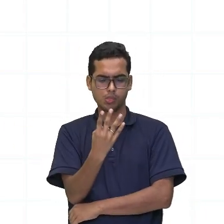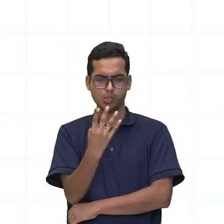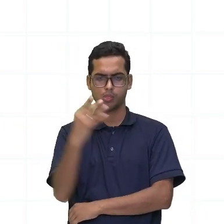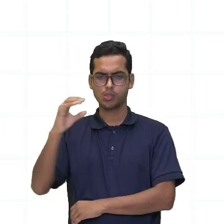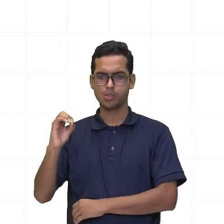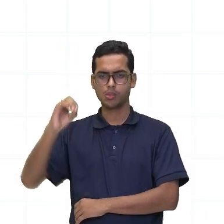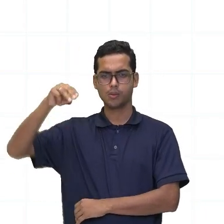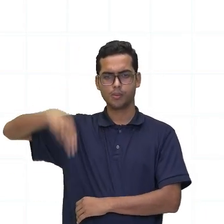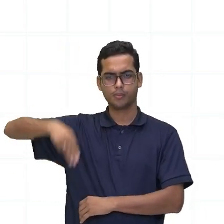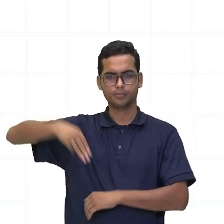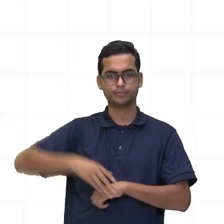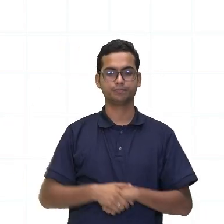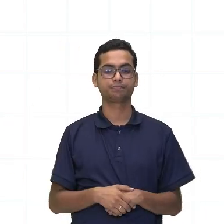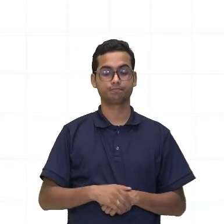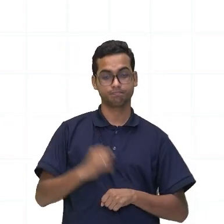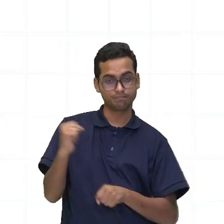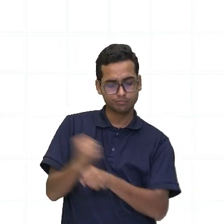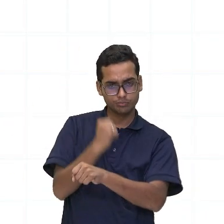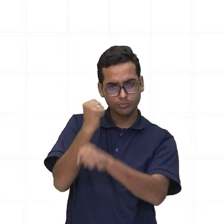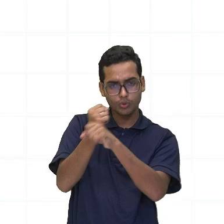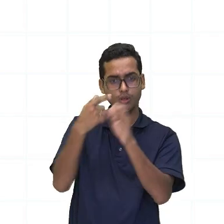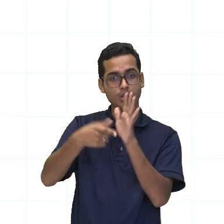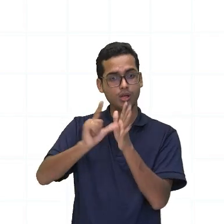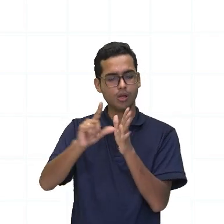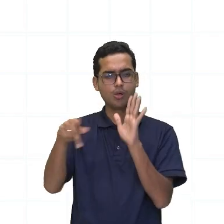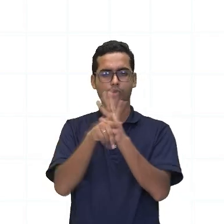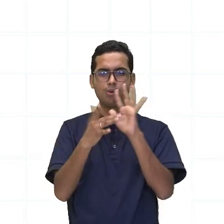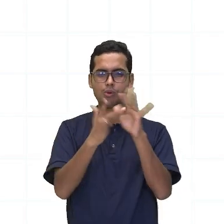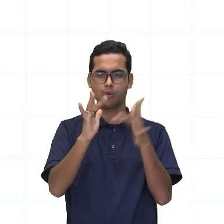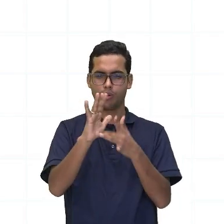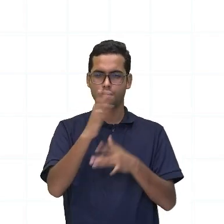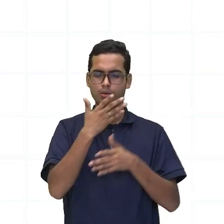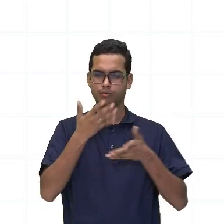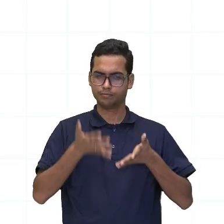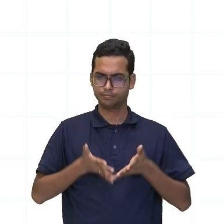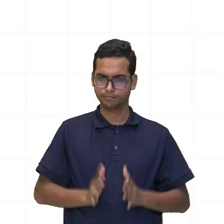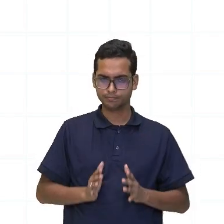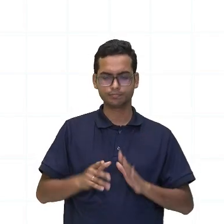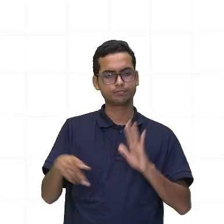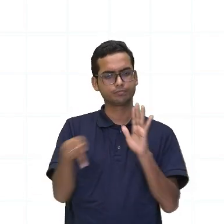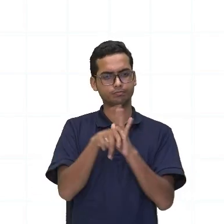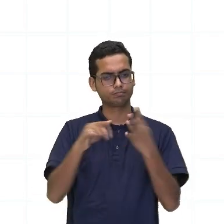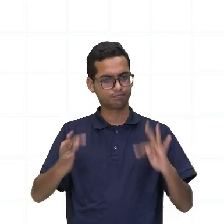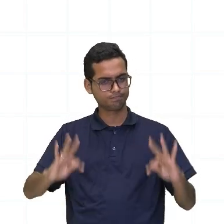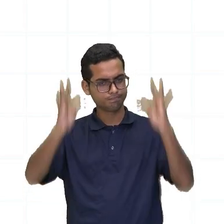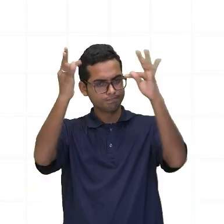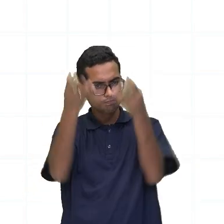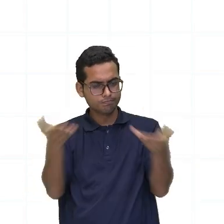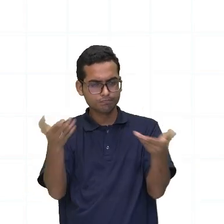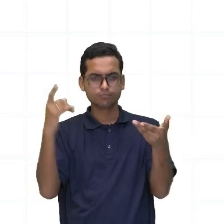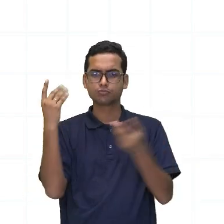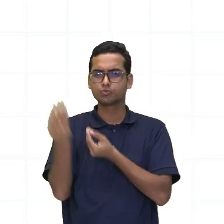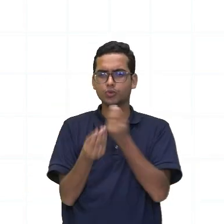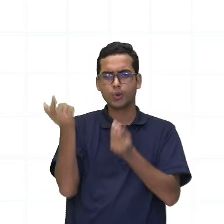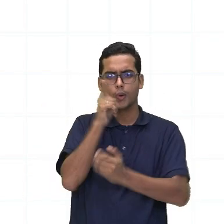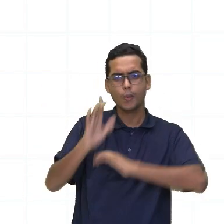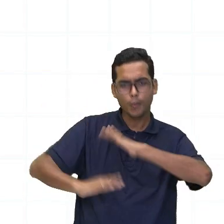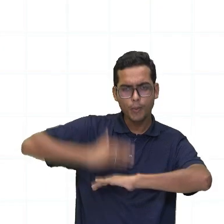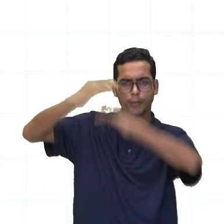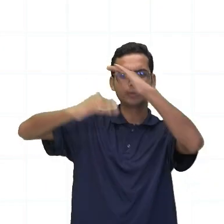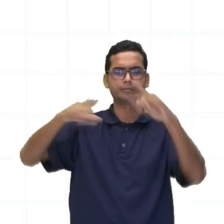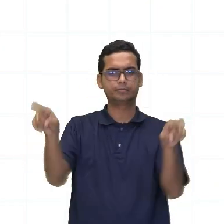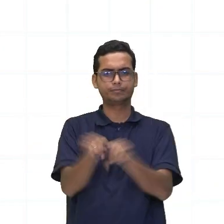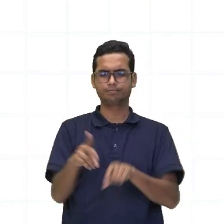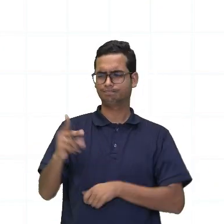construído antes de Cristo, sem essa tecnologia que nós temos hoje. Como isso foi construído, certo? Então, o